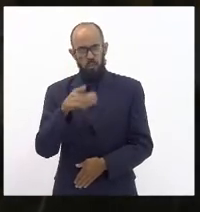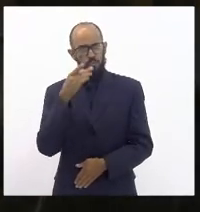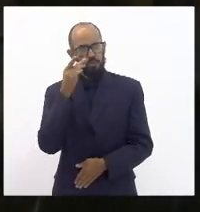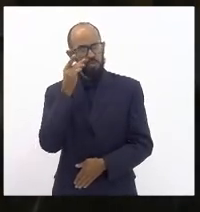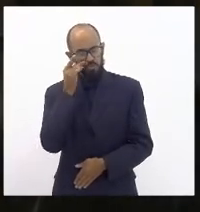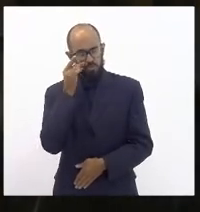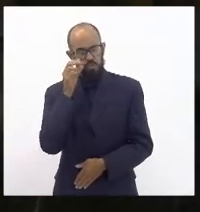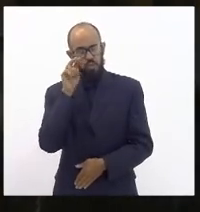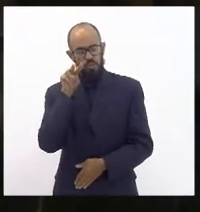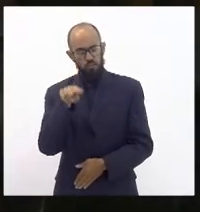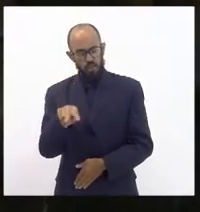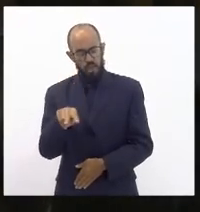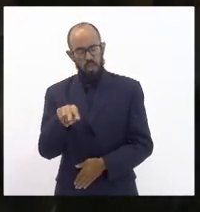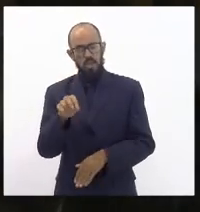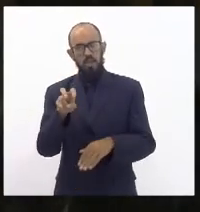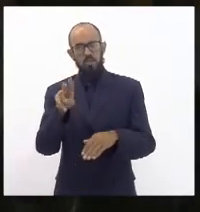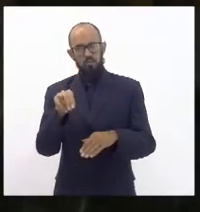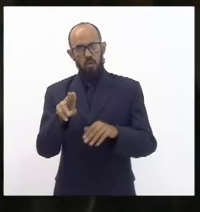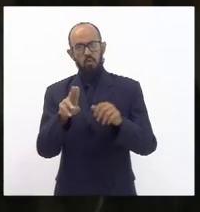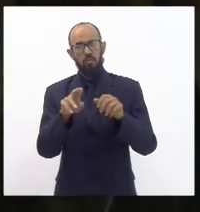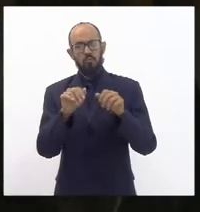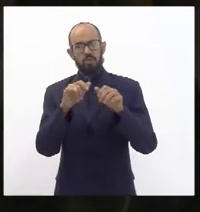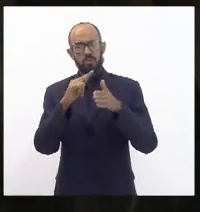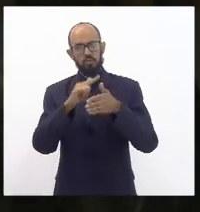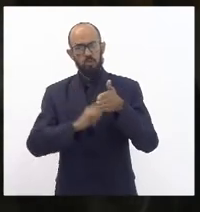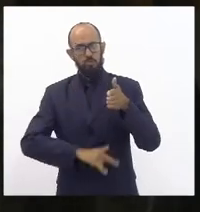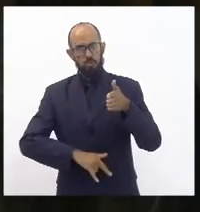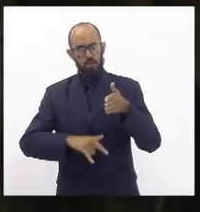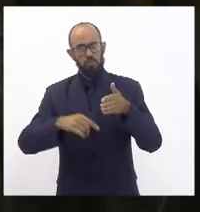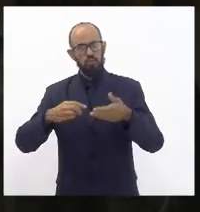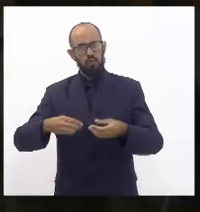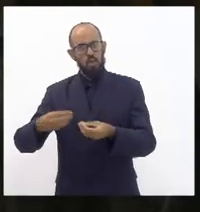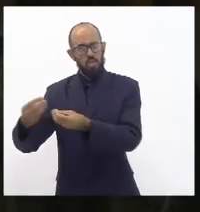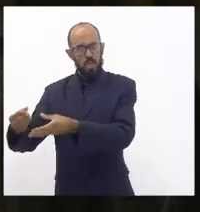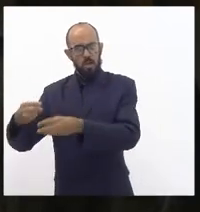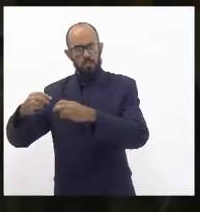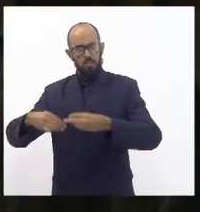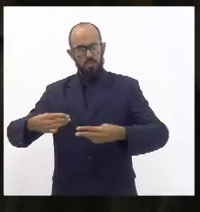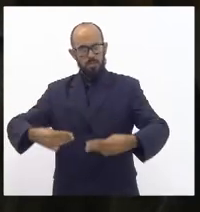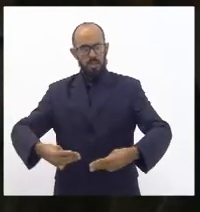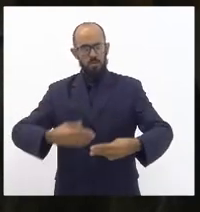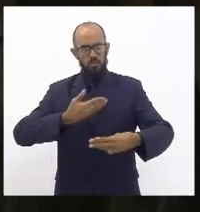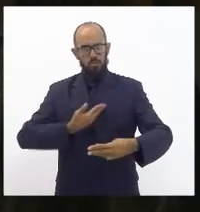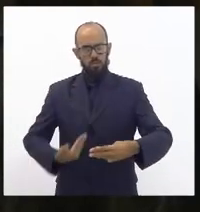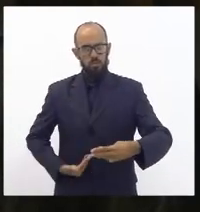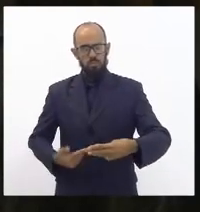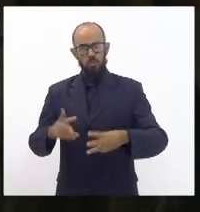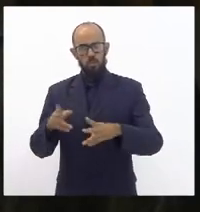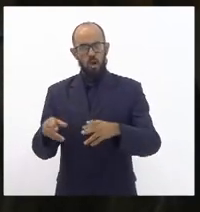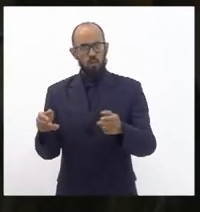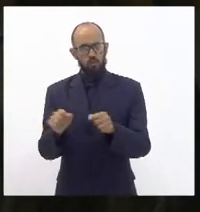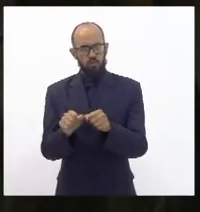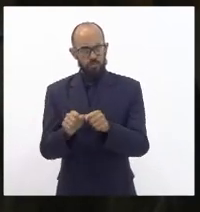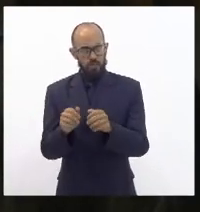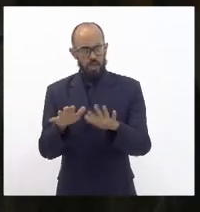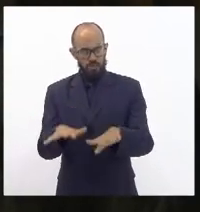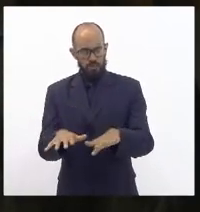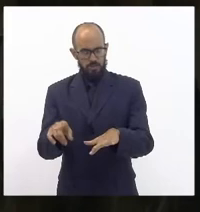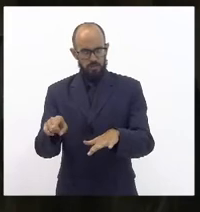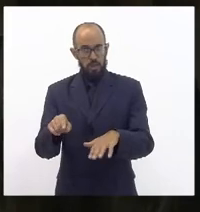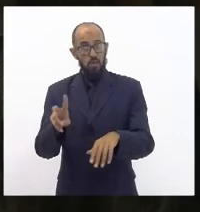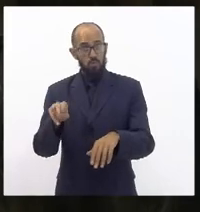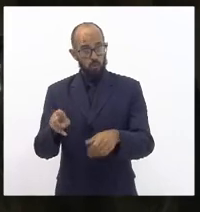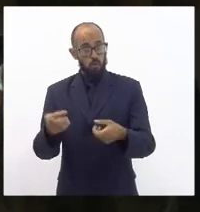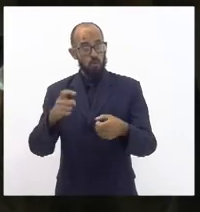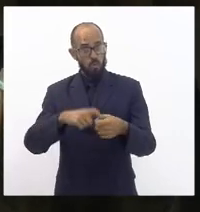meus próprios olhos e relataram ao Ministério Público assim como eu fiz e pode ter certeza que eu estarei retornando novamente